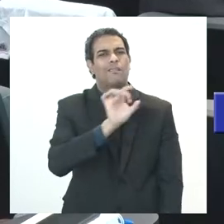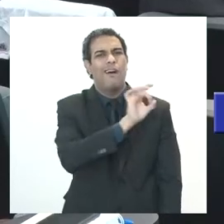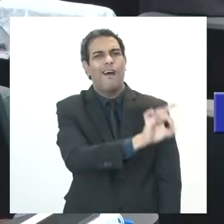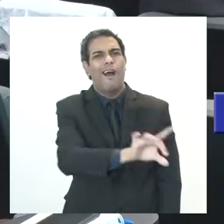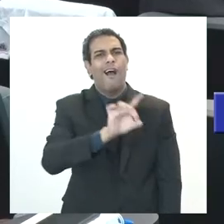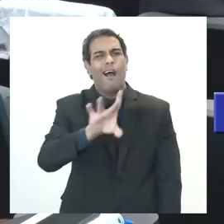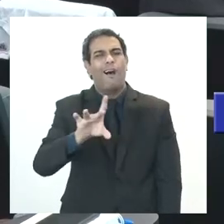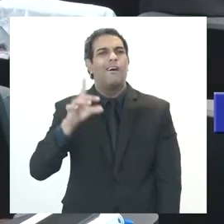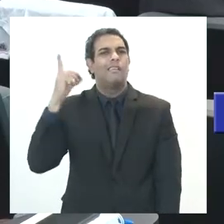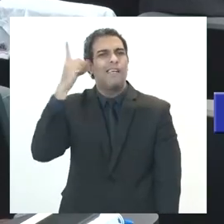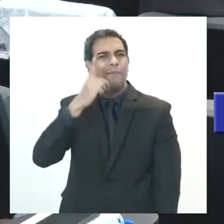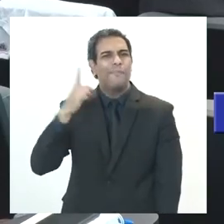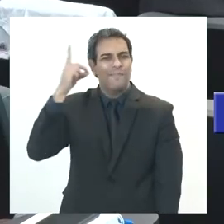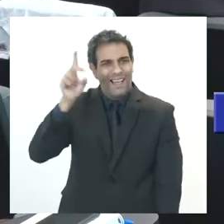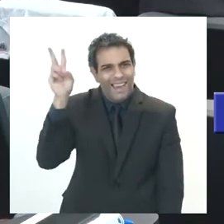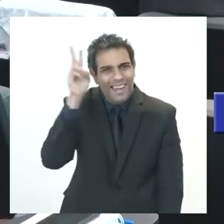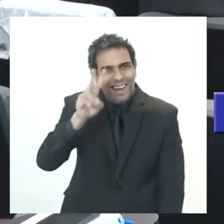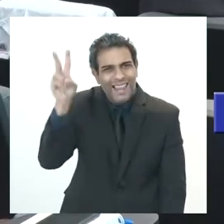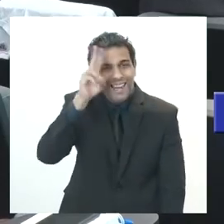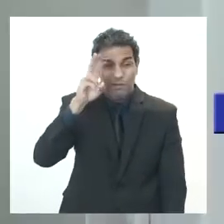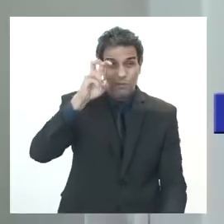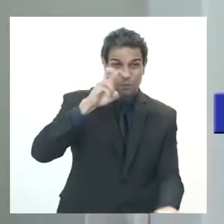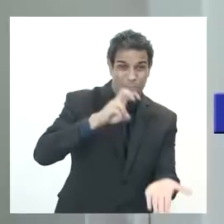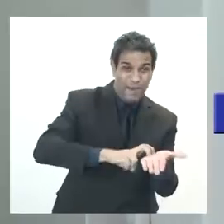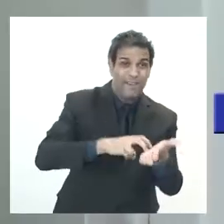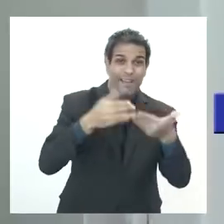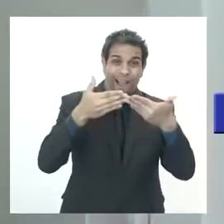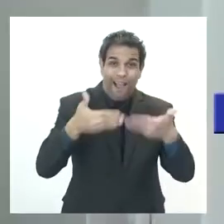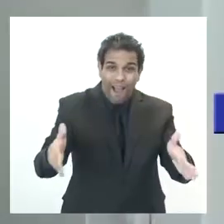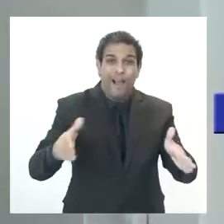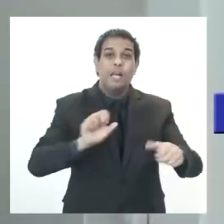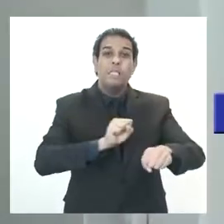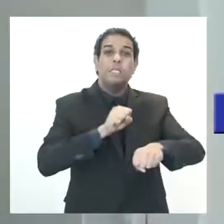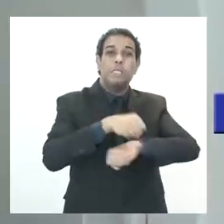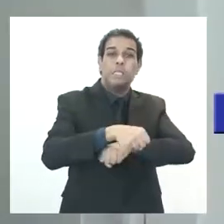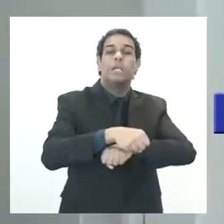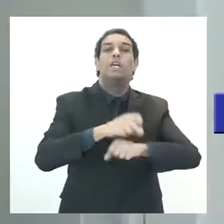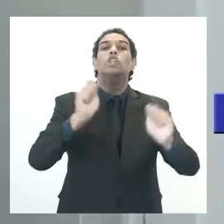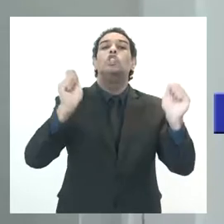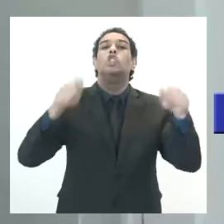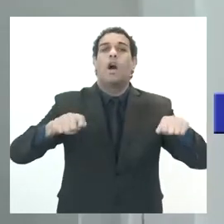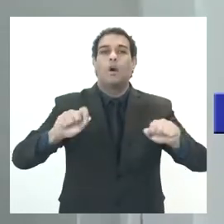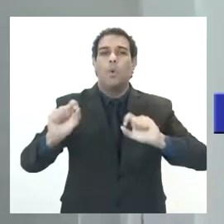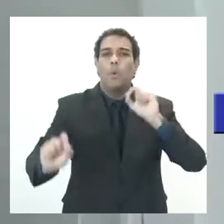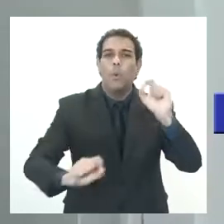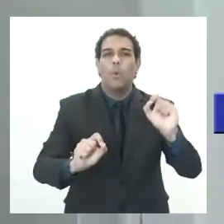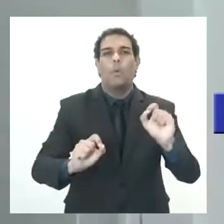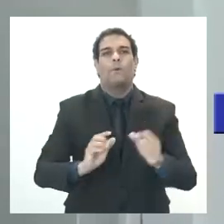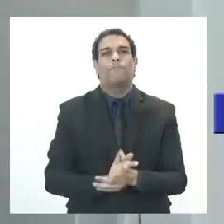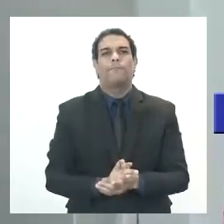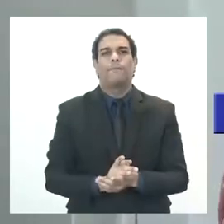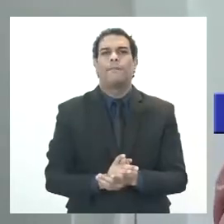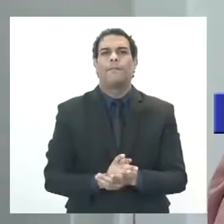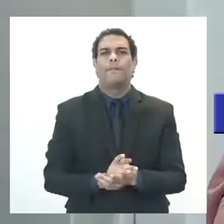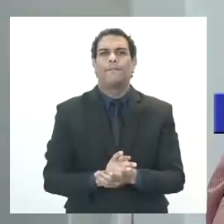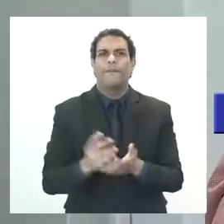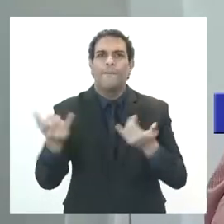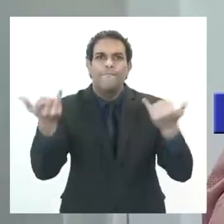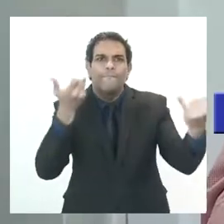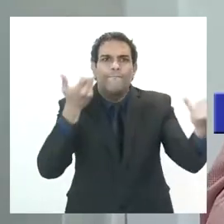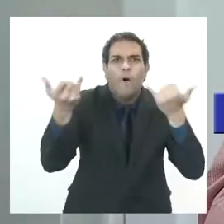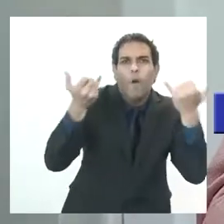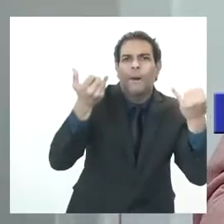Deputado da abertura desse seminário a abertura da possibilidade de termos informações estavam